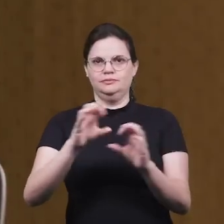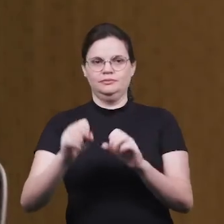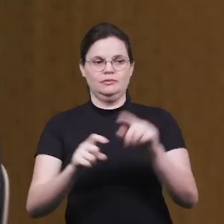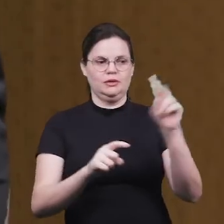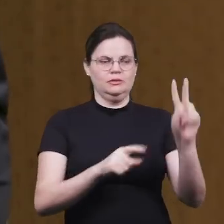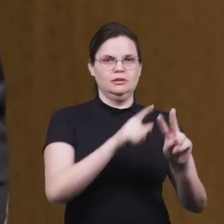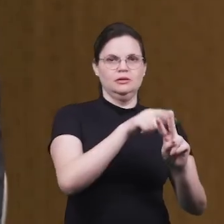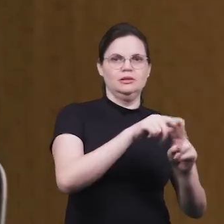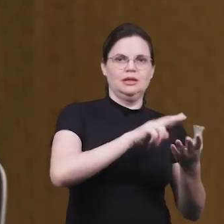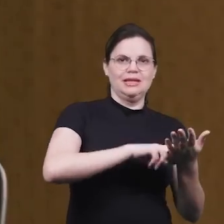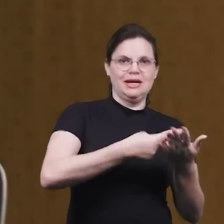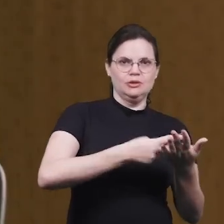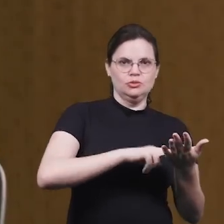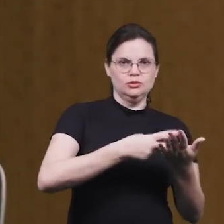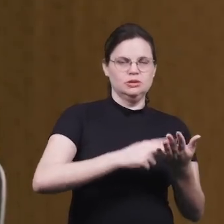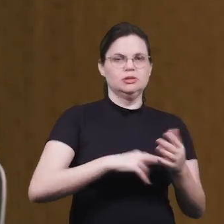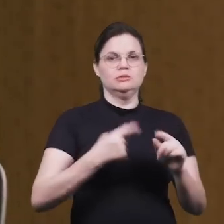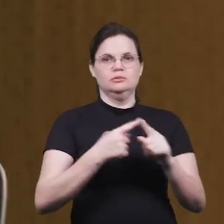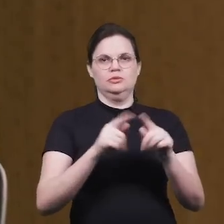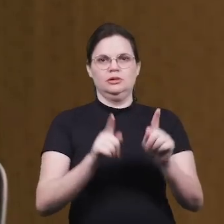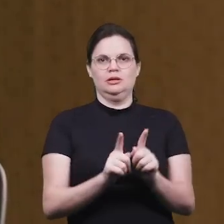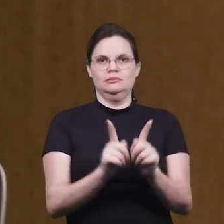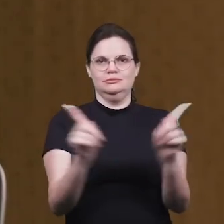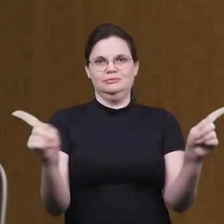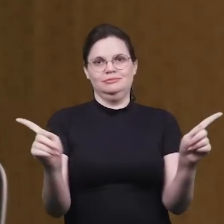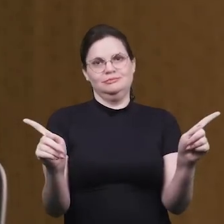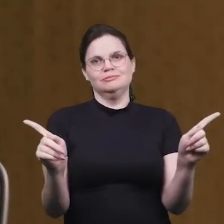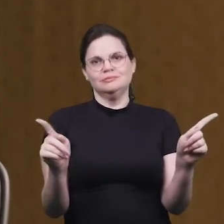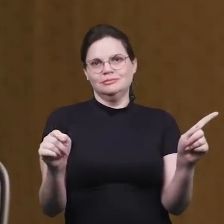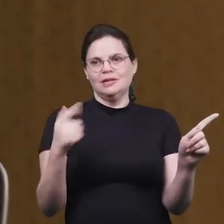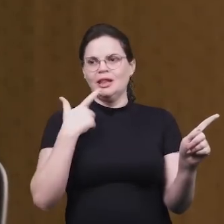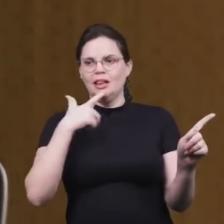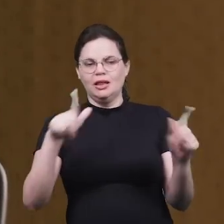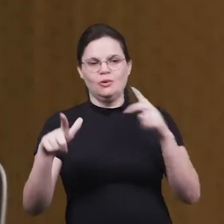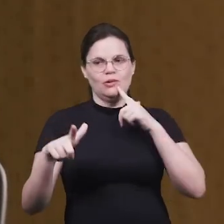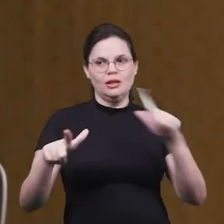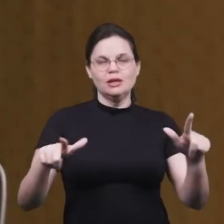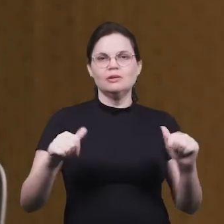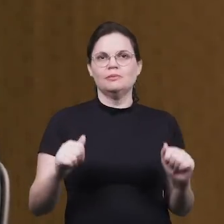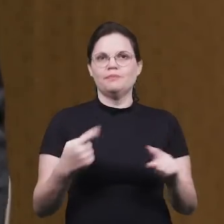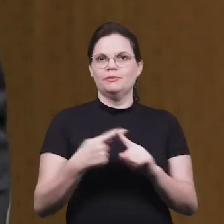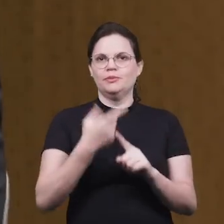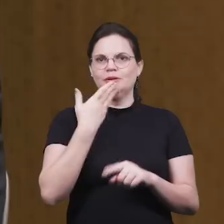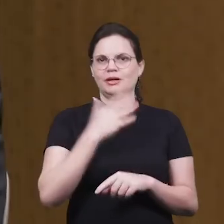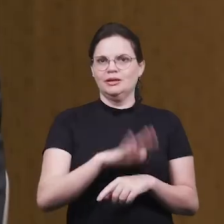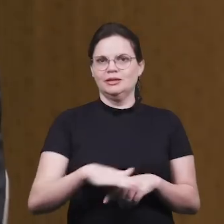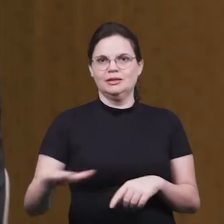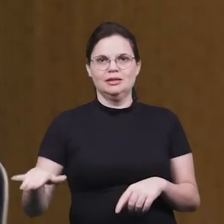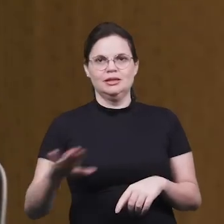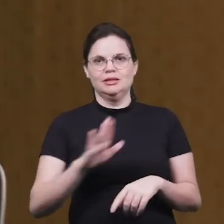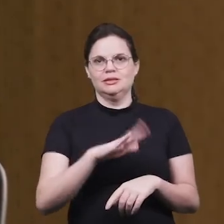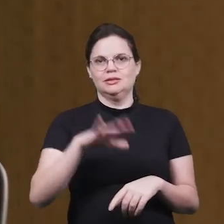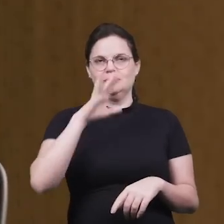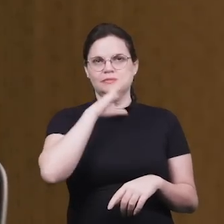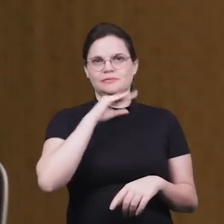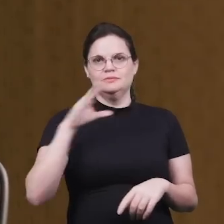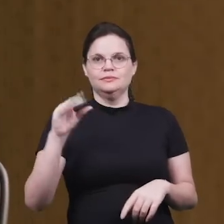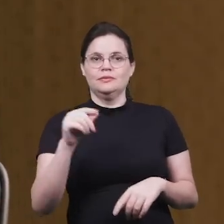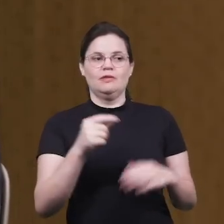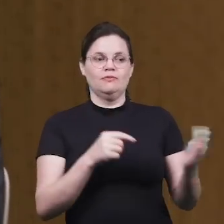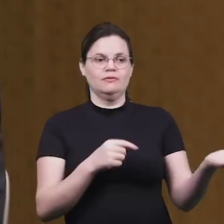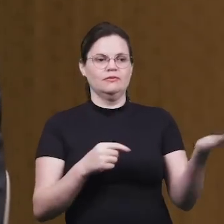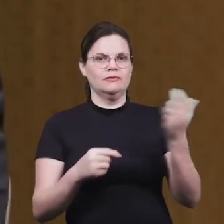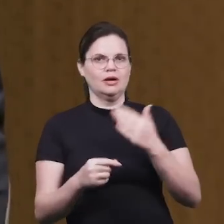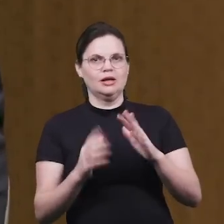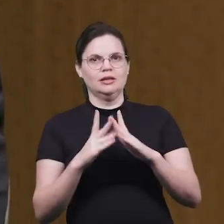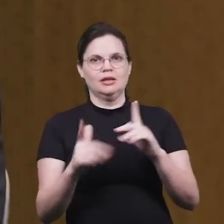para termos esse alcance, porque às vezes uma criança ou um intermediário, adolescente jovem, traz alguém